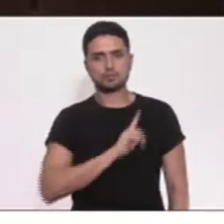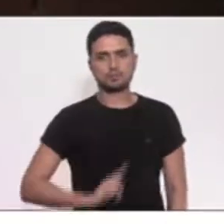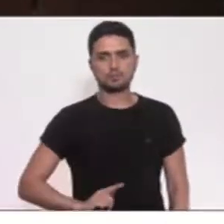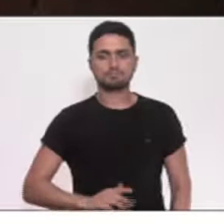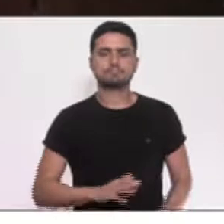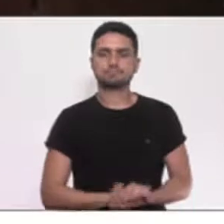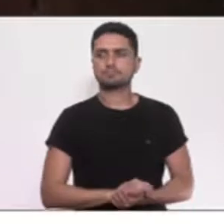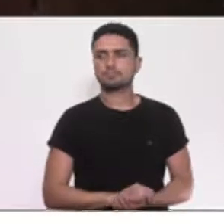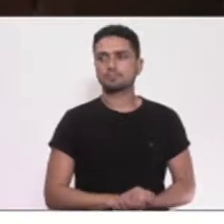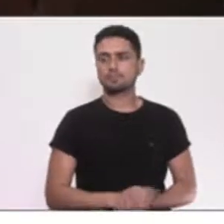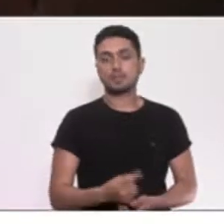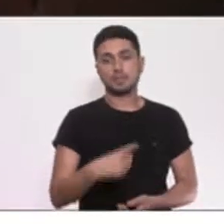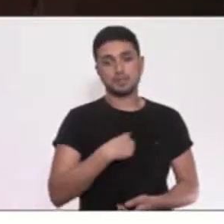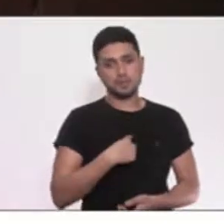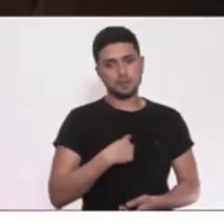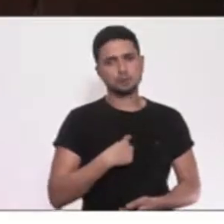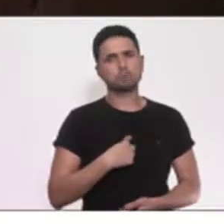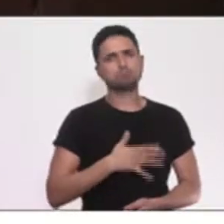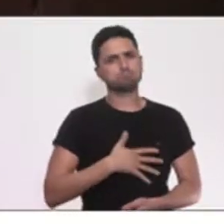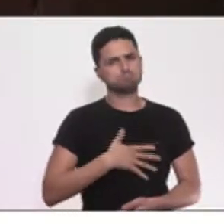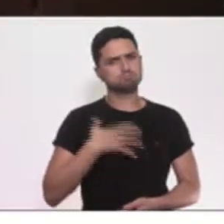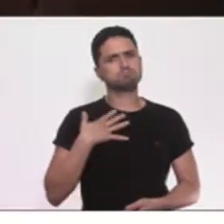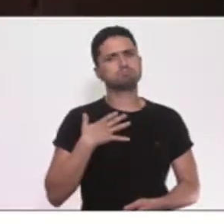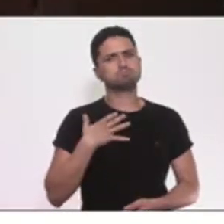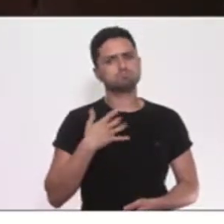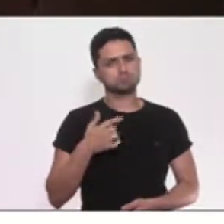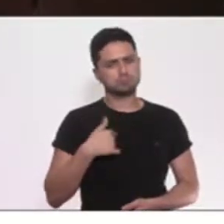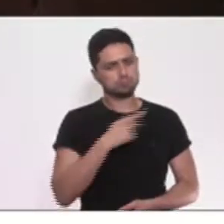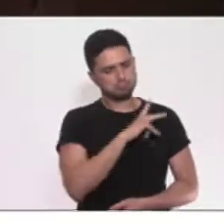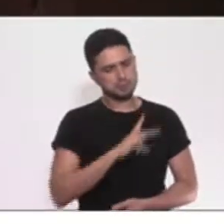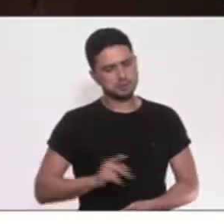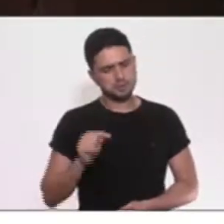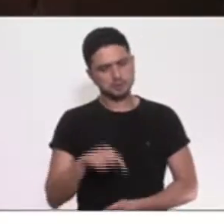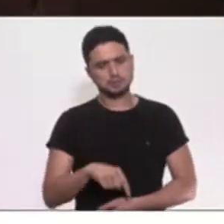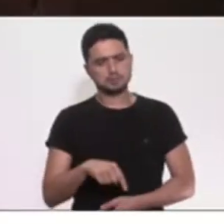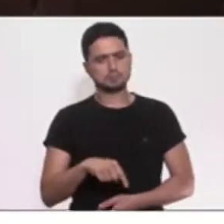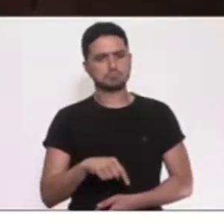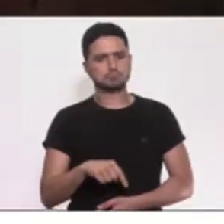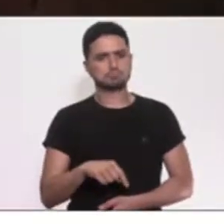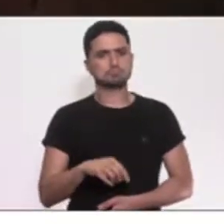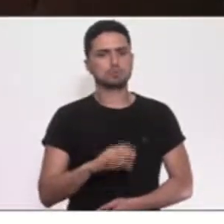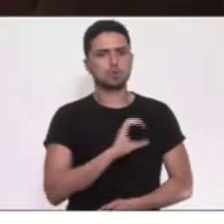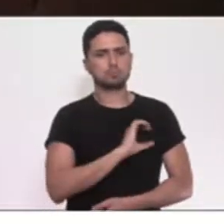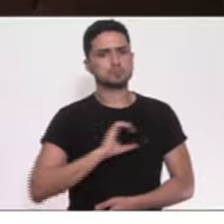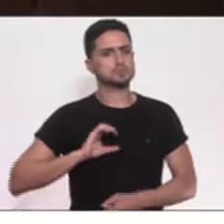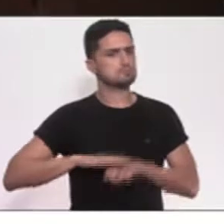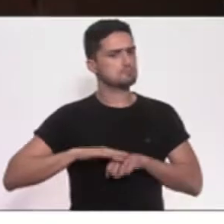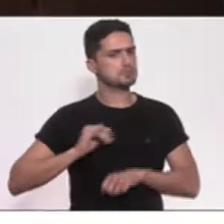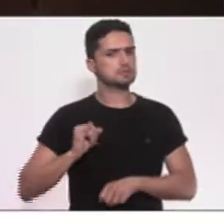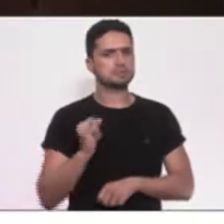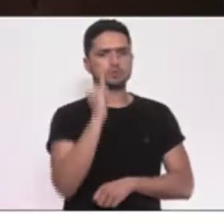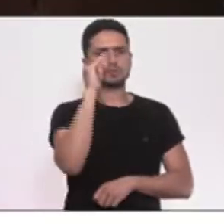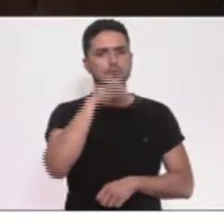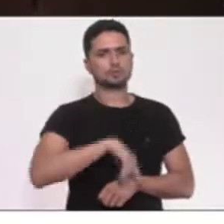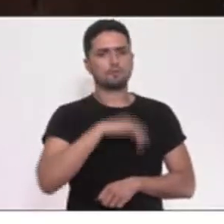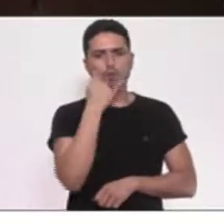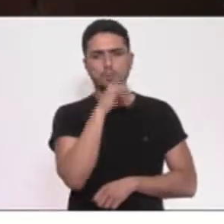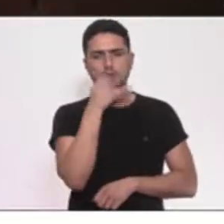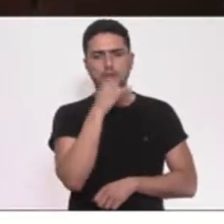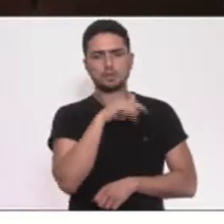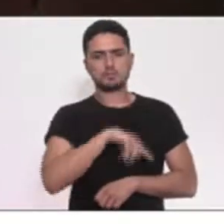Eu tenho a honra de presidir uma das comissões mais importantes do Parlamento Fluminense, que é a Comissão